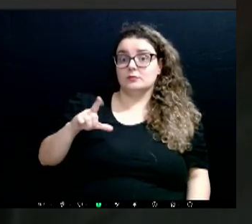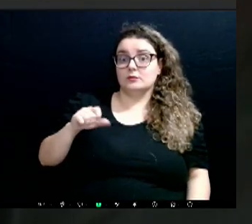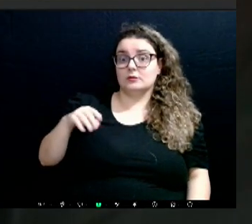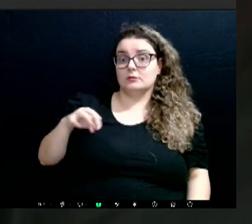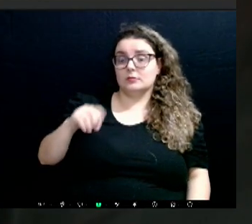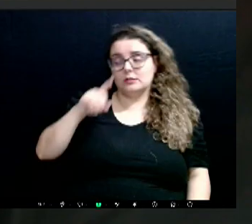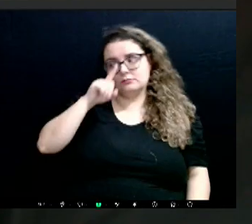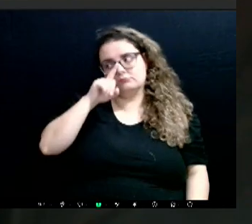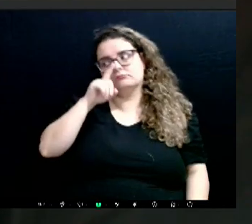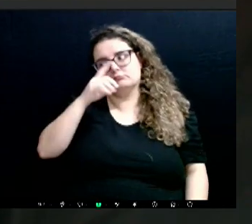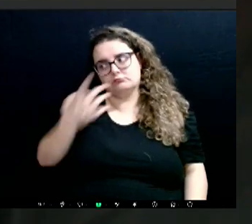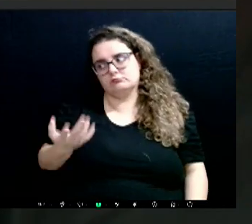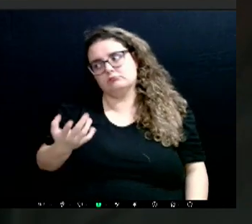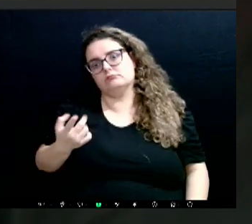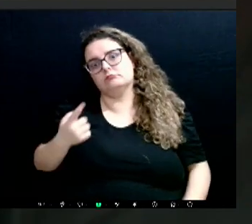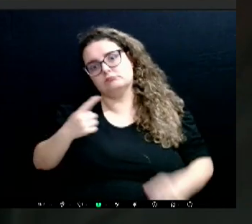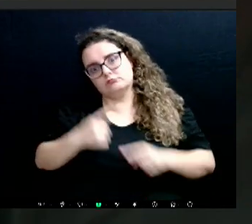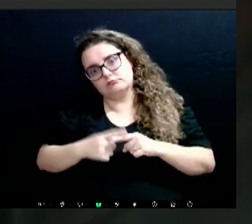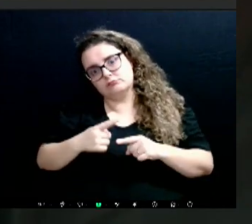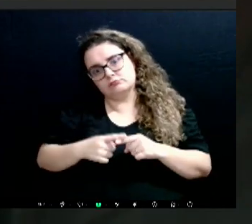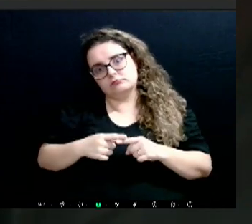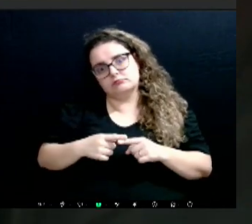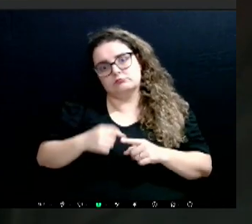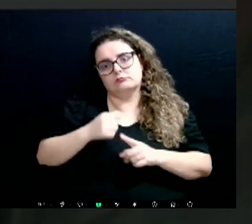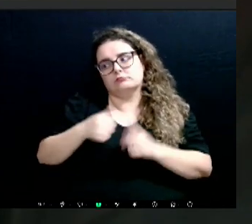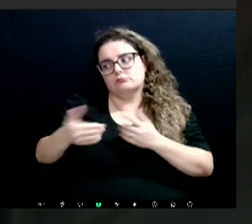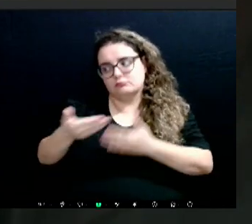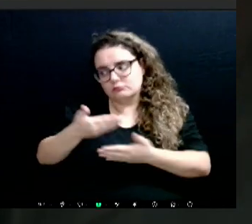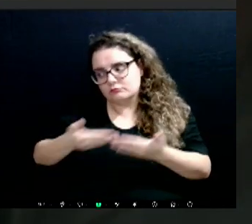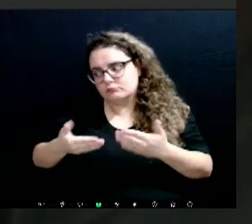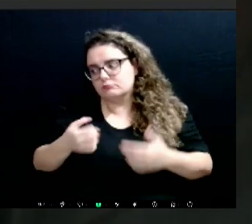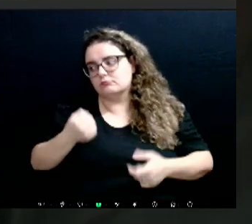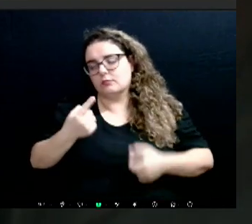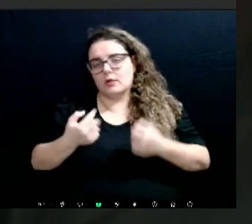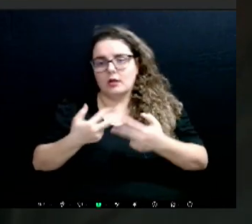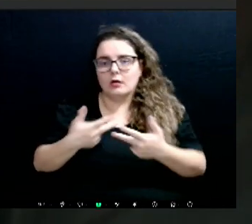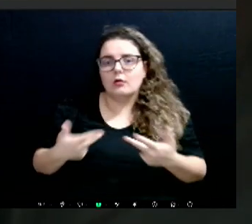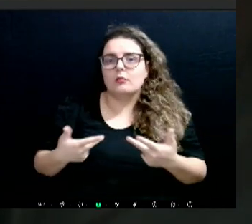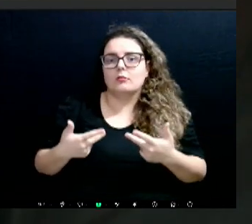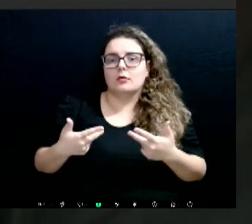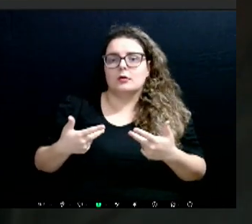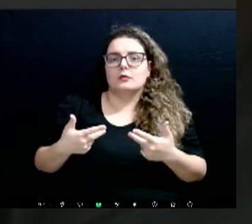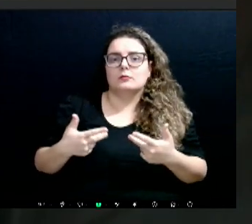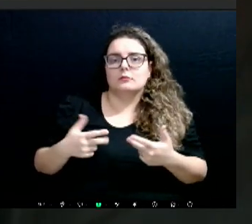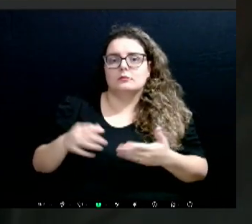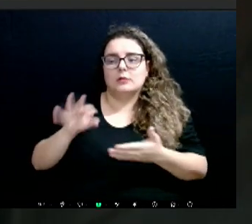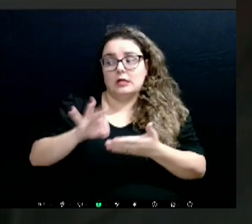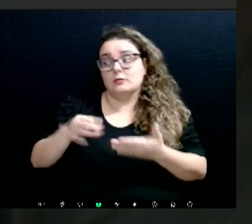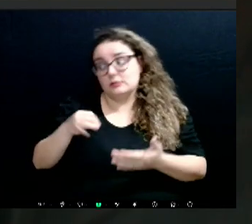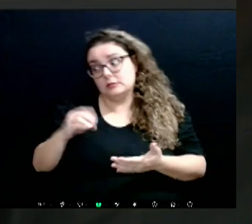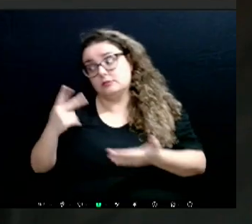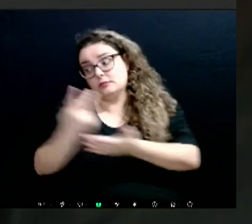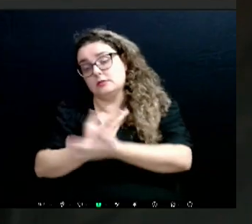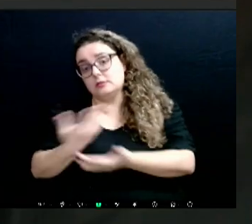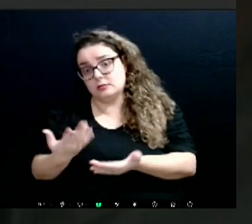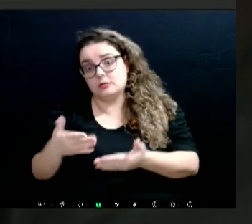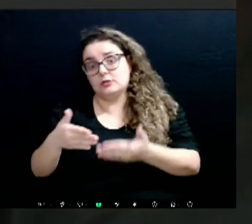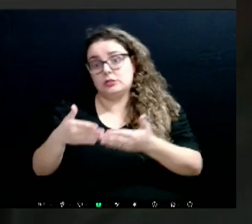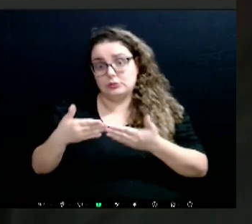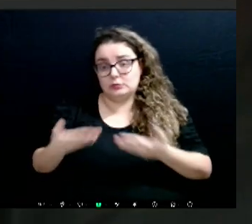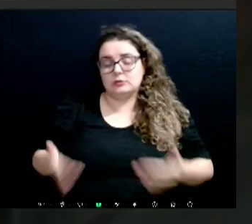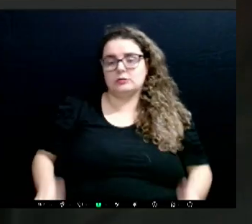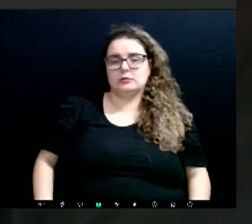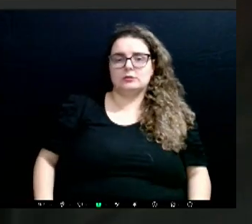porque você não está socializando e que tem alguma coisa aí. Me corrija se eu estiver errado e, por favor, me deem aí